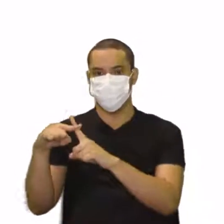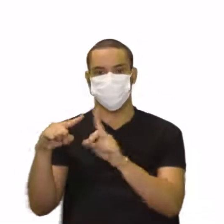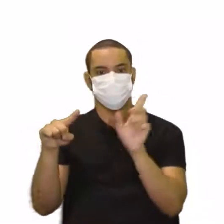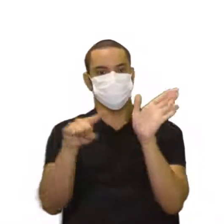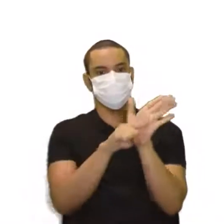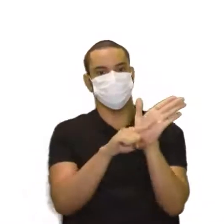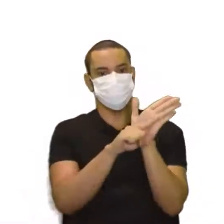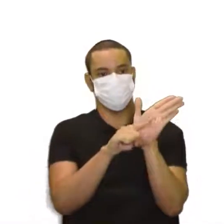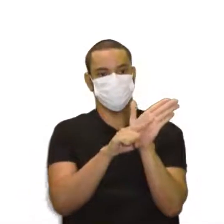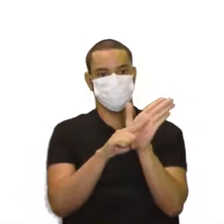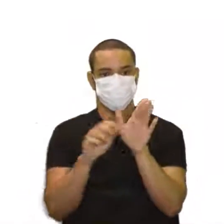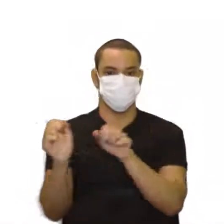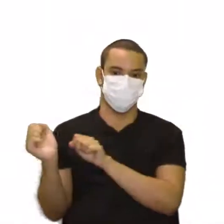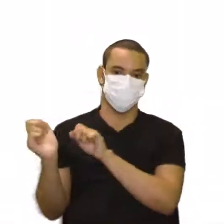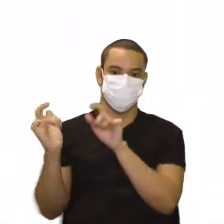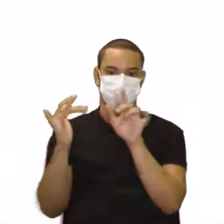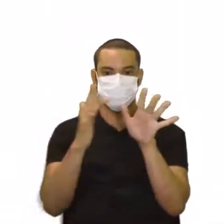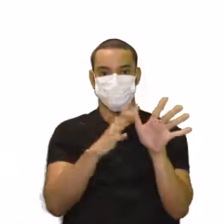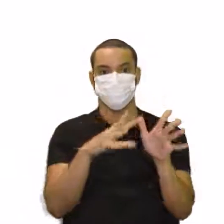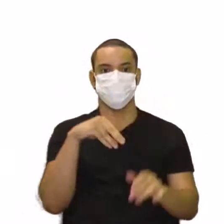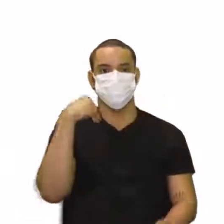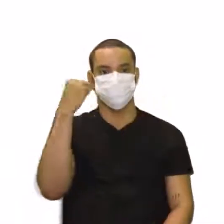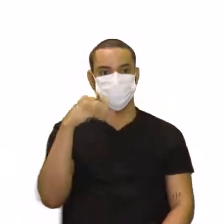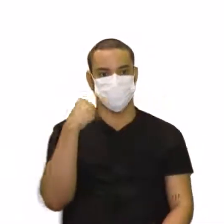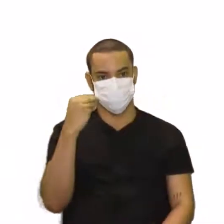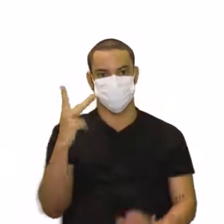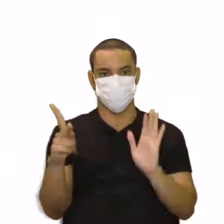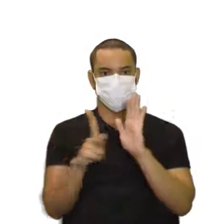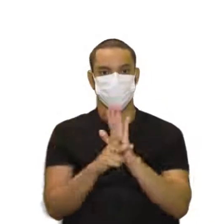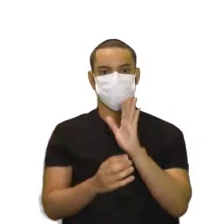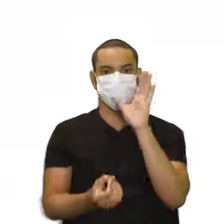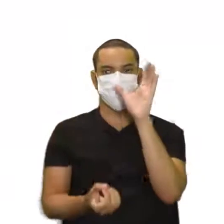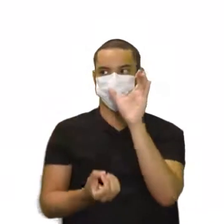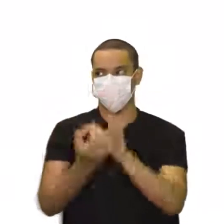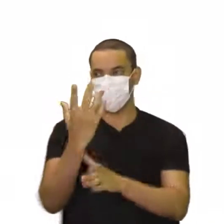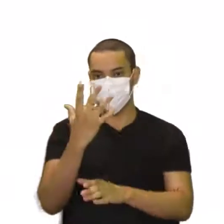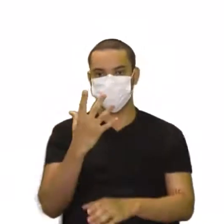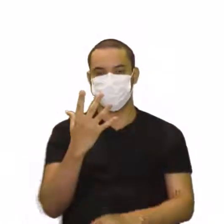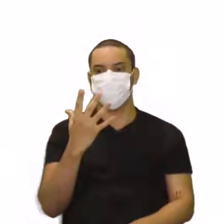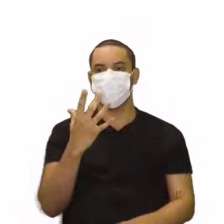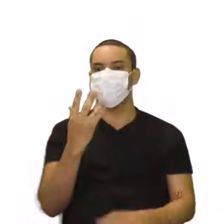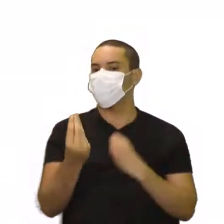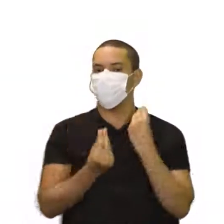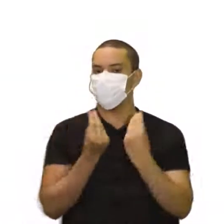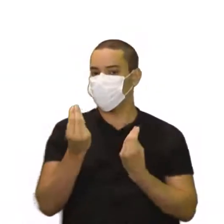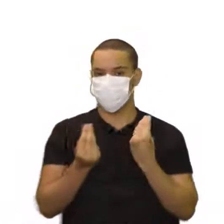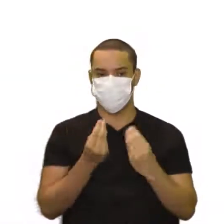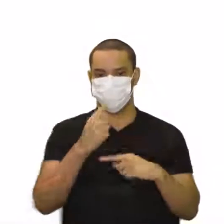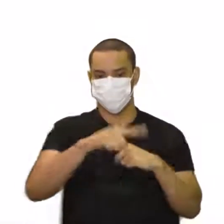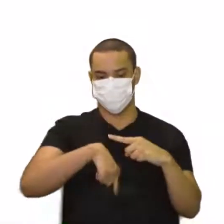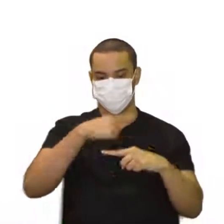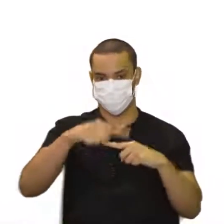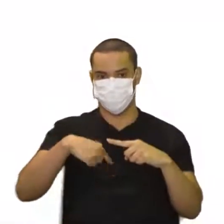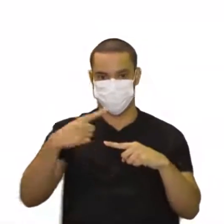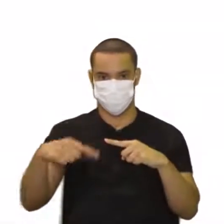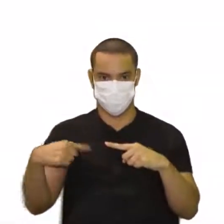polo negativo e no experimento o campo magnético gerado pela corrente na espira, tá aqui,